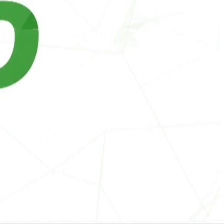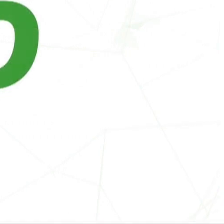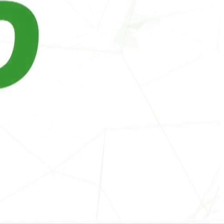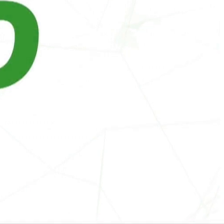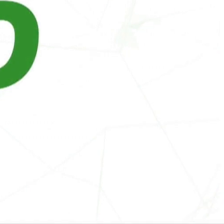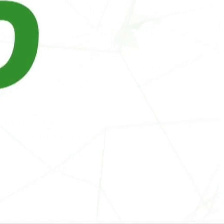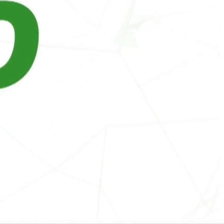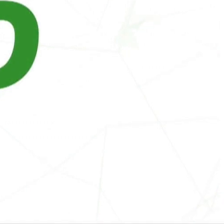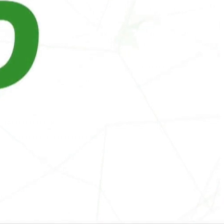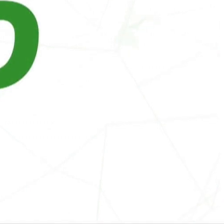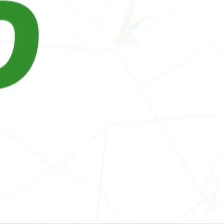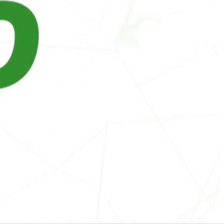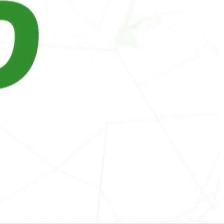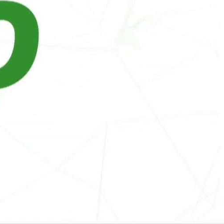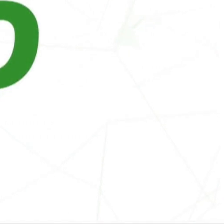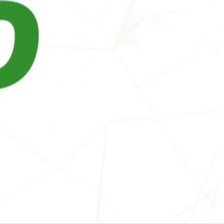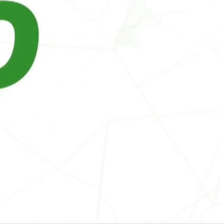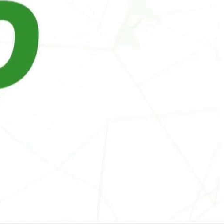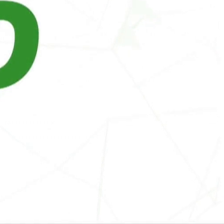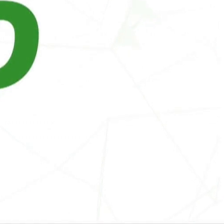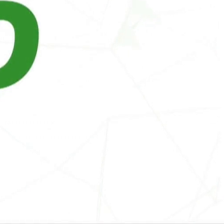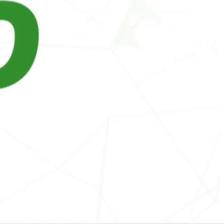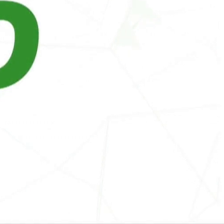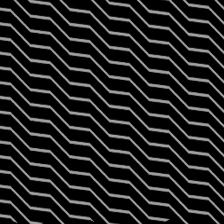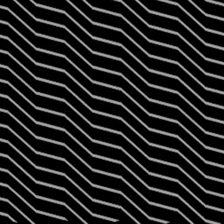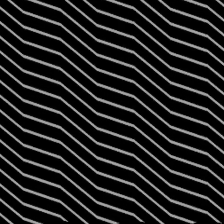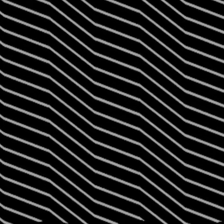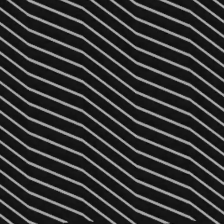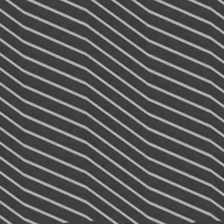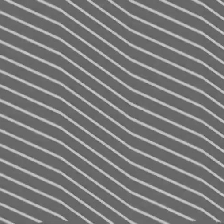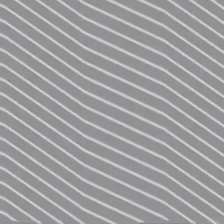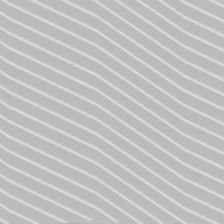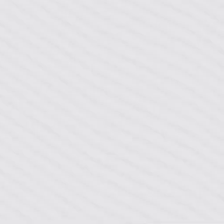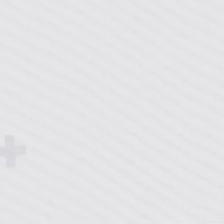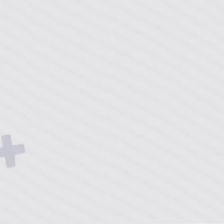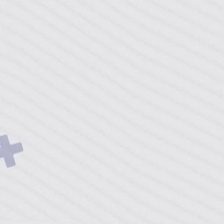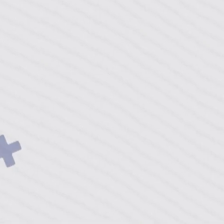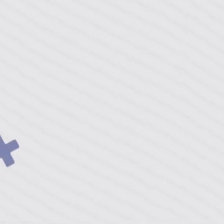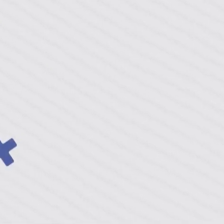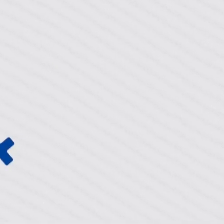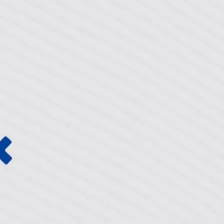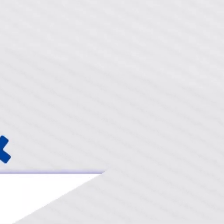Educação à distância, mudando realidades.